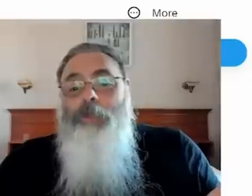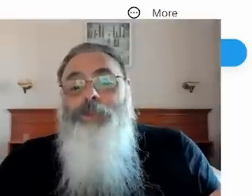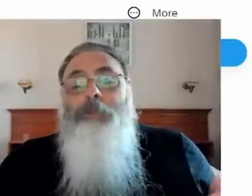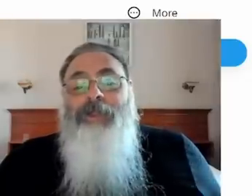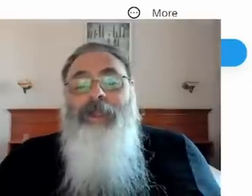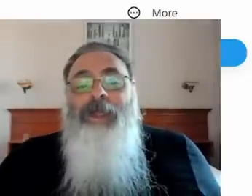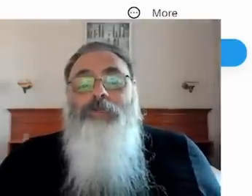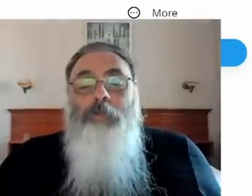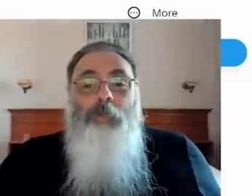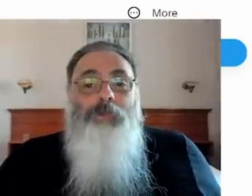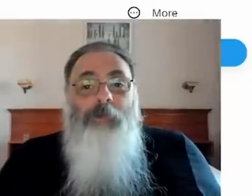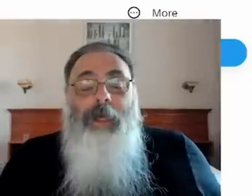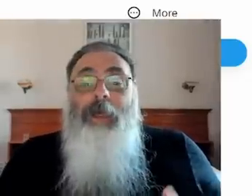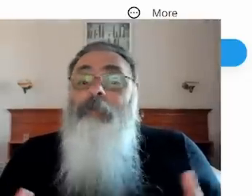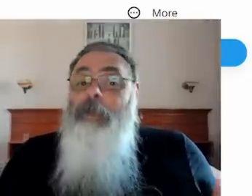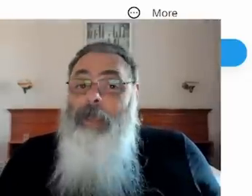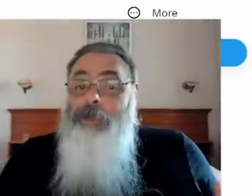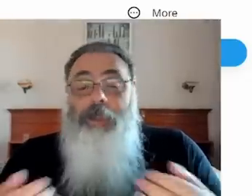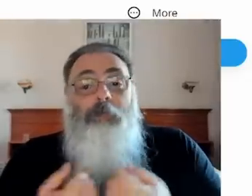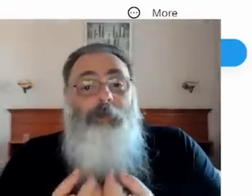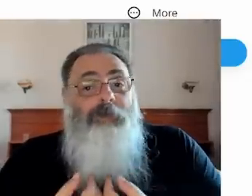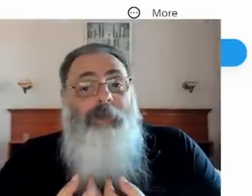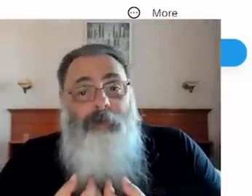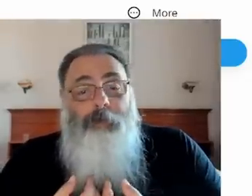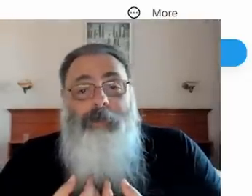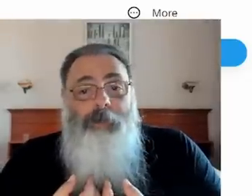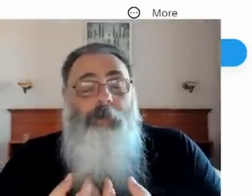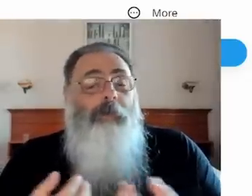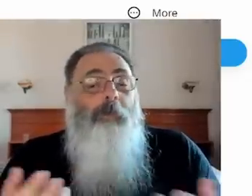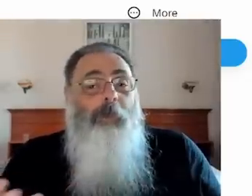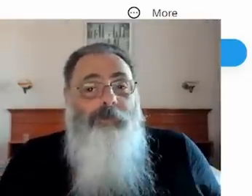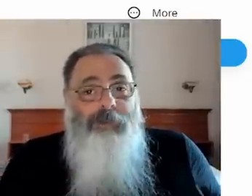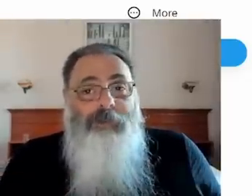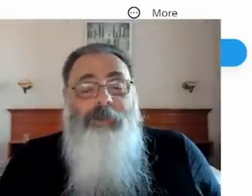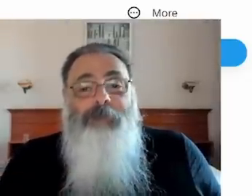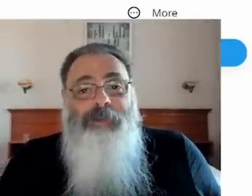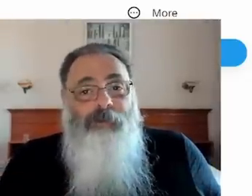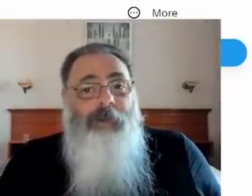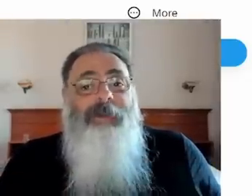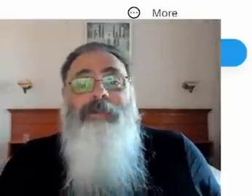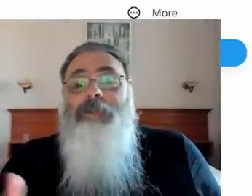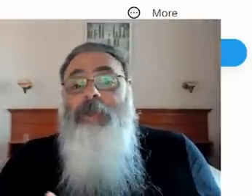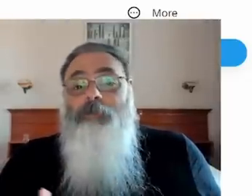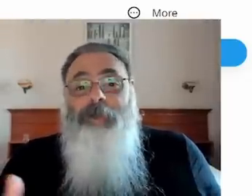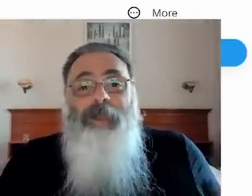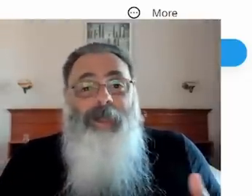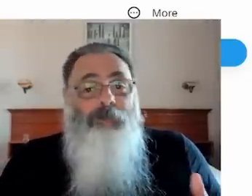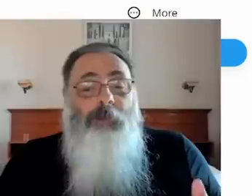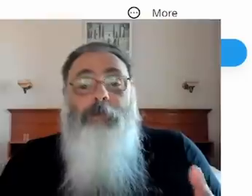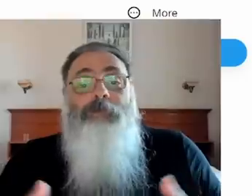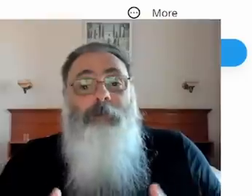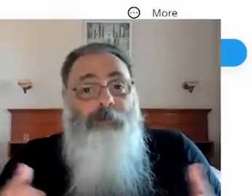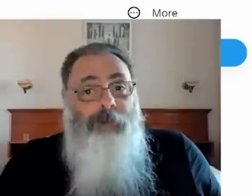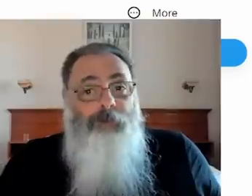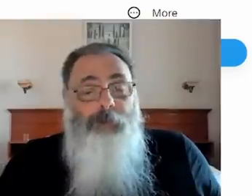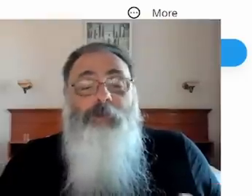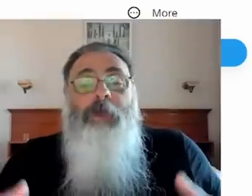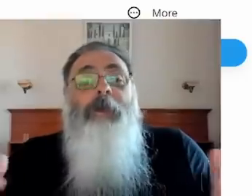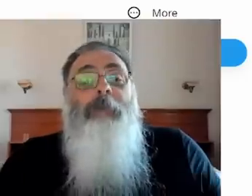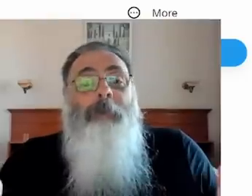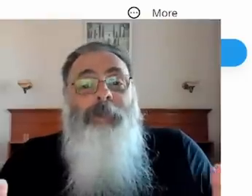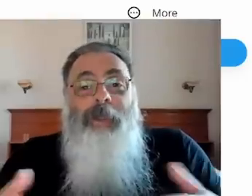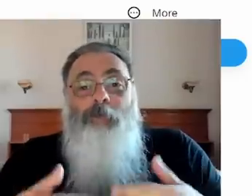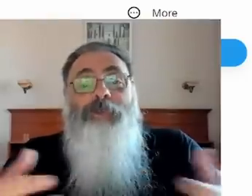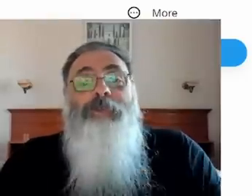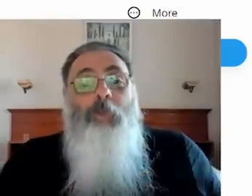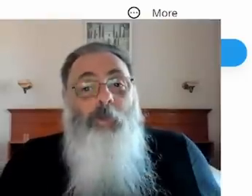um monte de panelaço no monte de lugar é verdade eu não estava no Brasil eu não posso dizer especificamente se teve panelaço ou não eu sempre faço